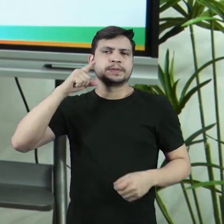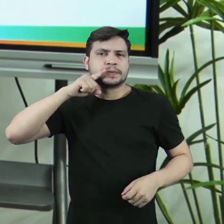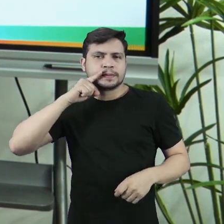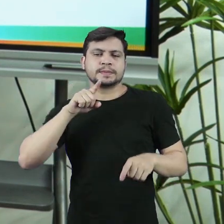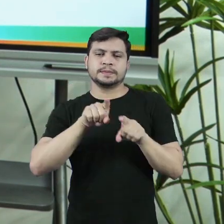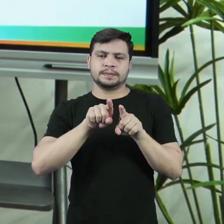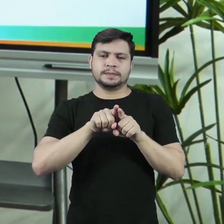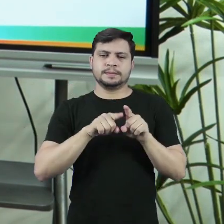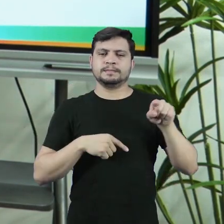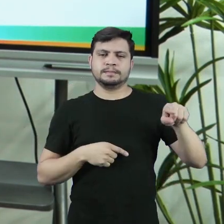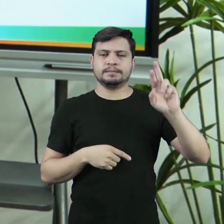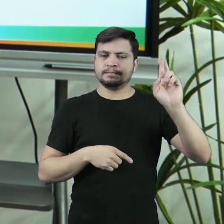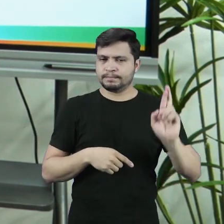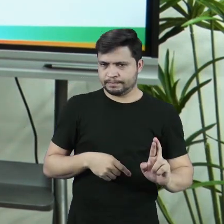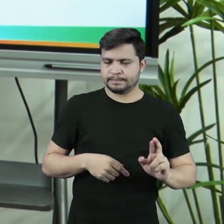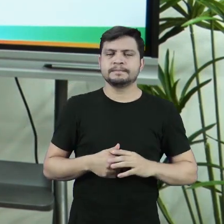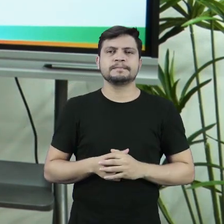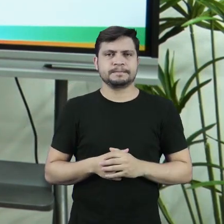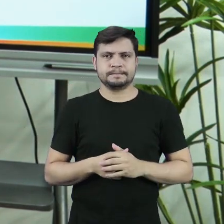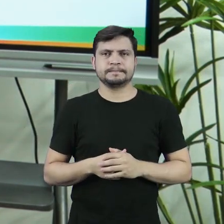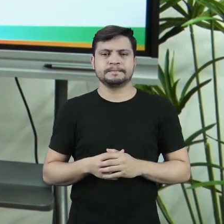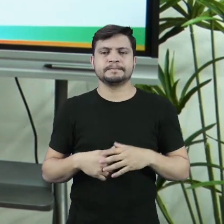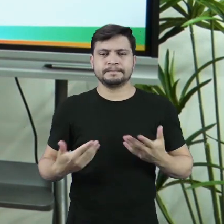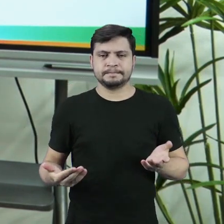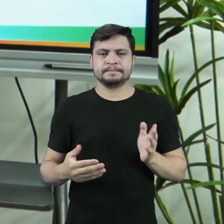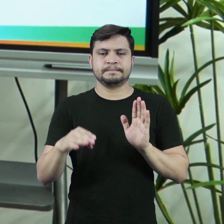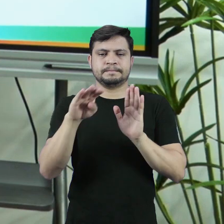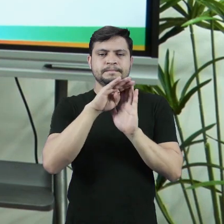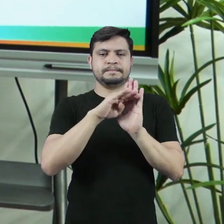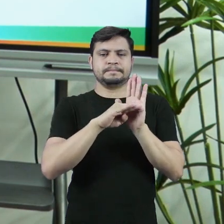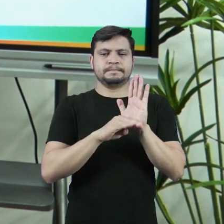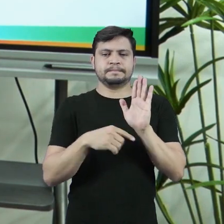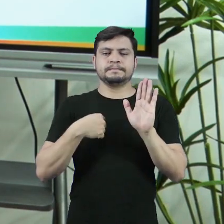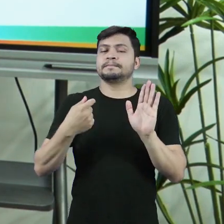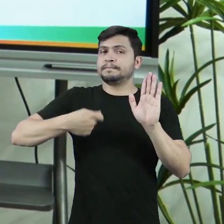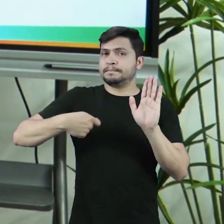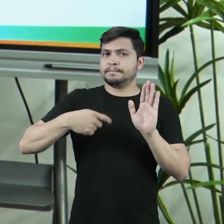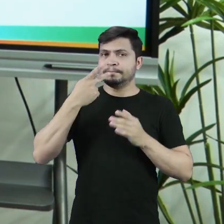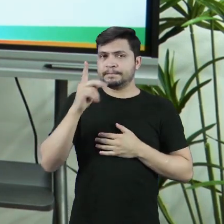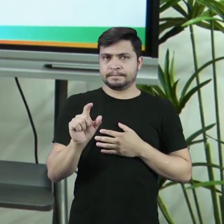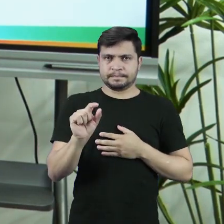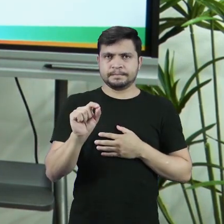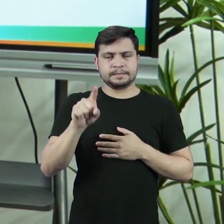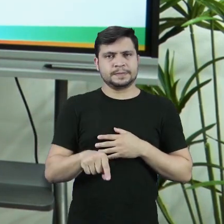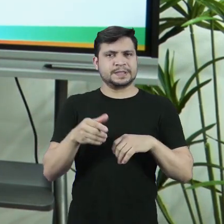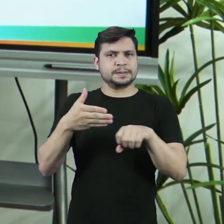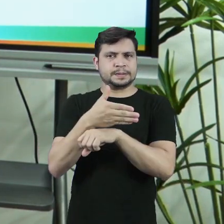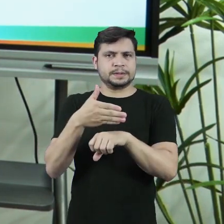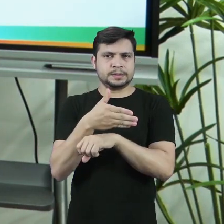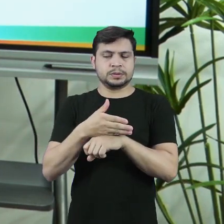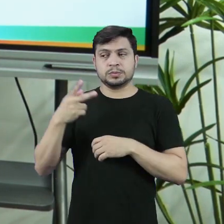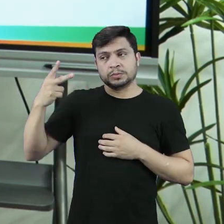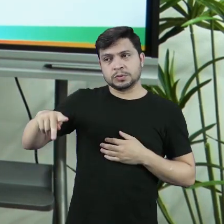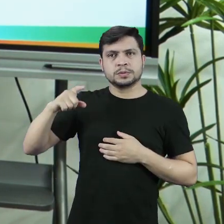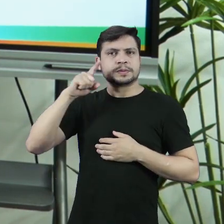desse conflito. Eu queria destacar, dentre todos eles, a participação dos Estados Unidos nas ditaduras da